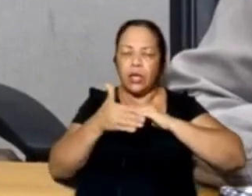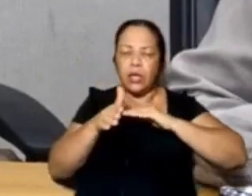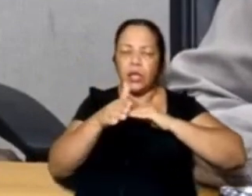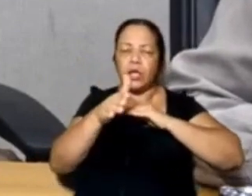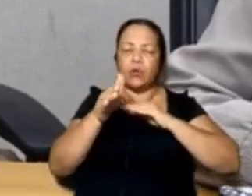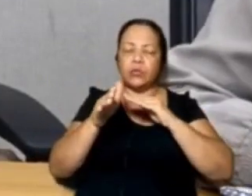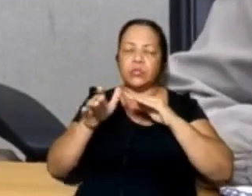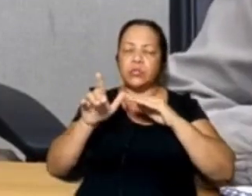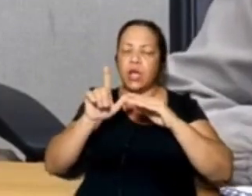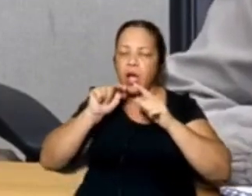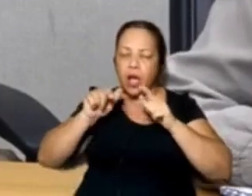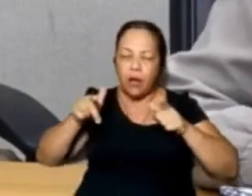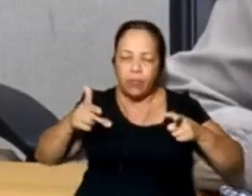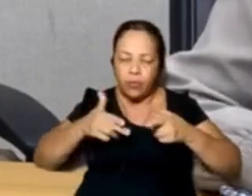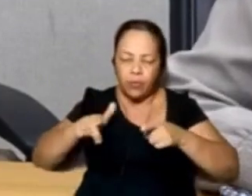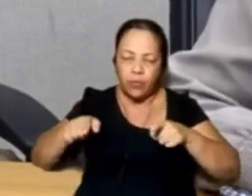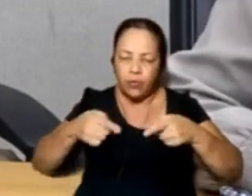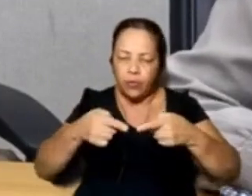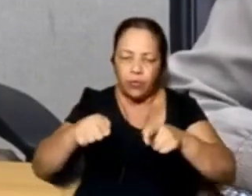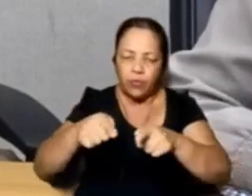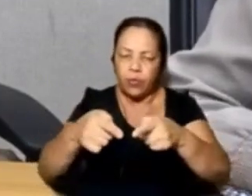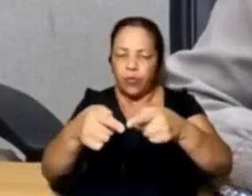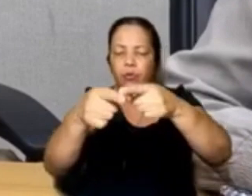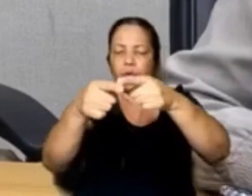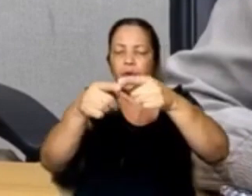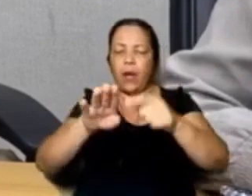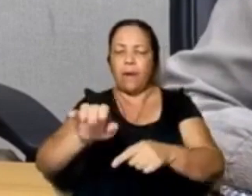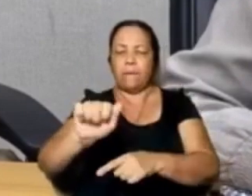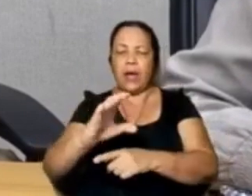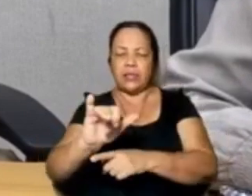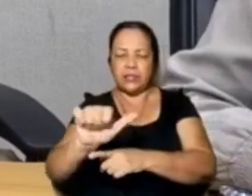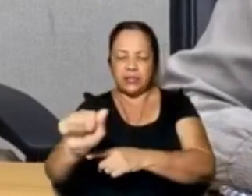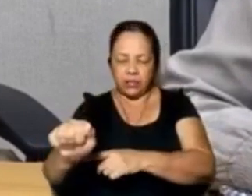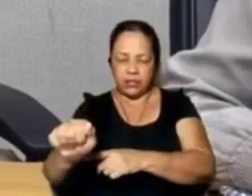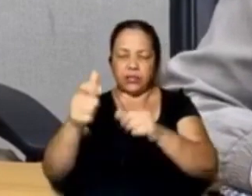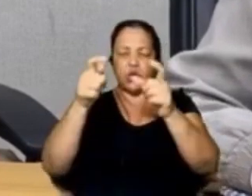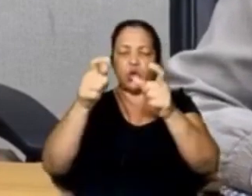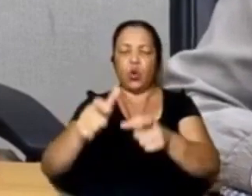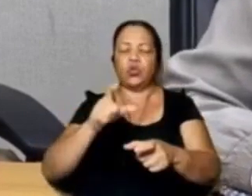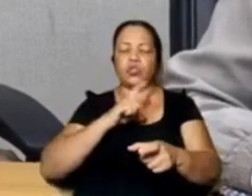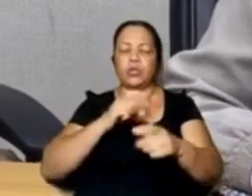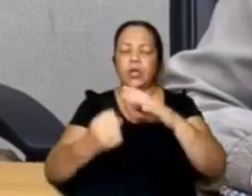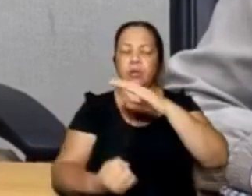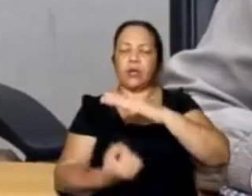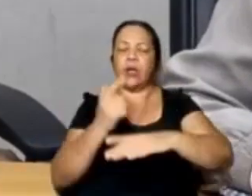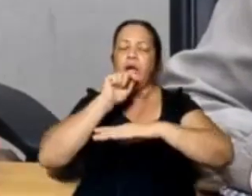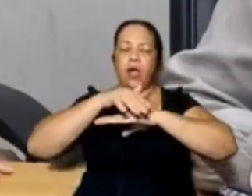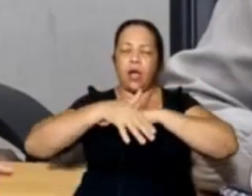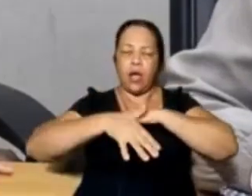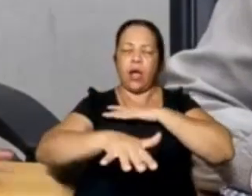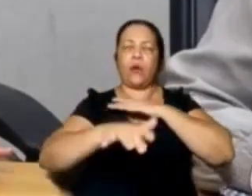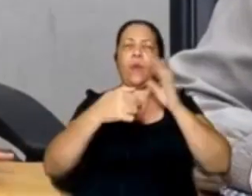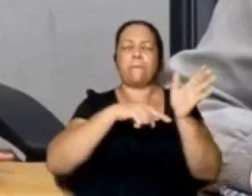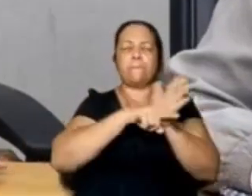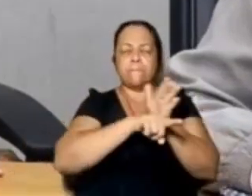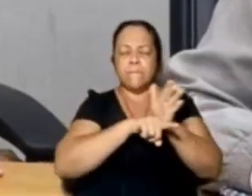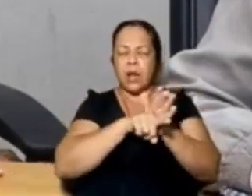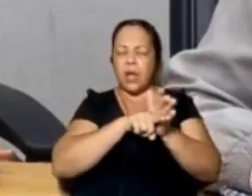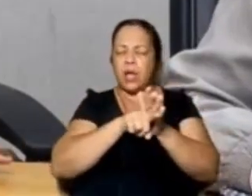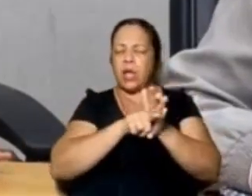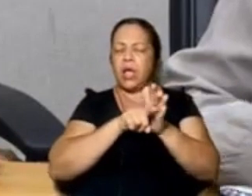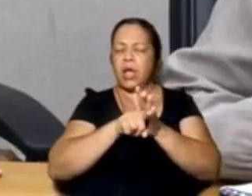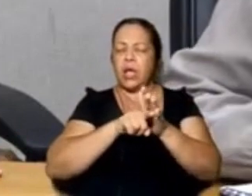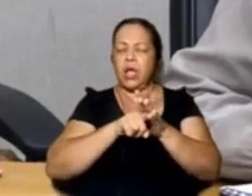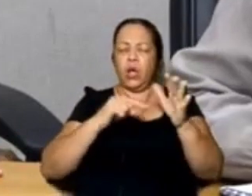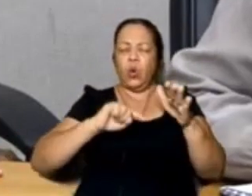de recomposição vegetal para cada uma das APPs de nascentes. Então, foi um trabalho denso, o relatório final está com